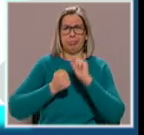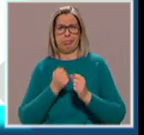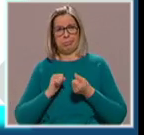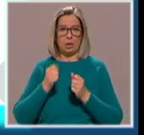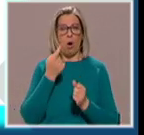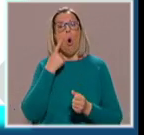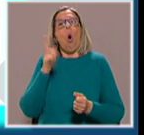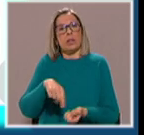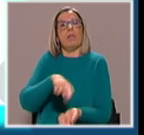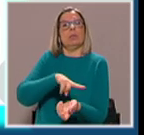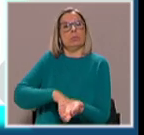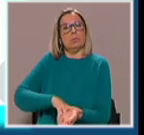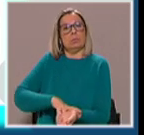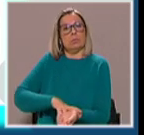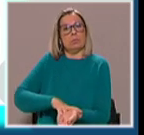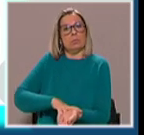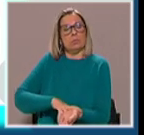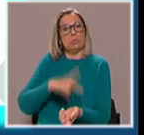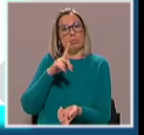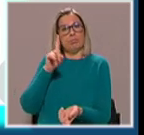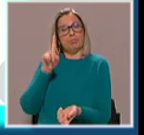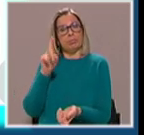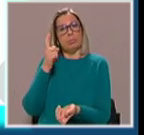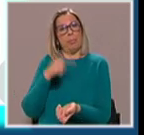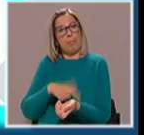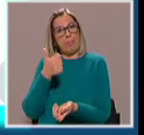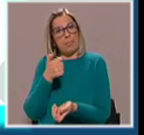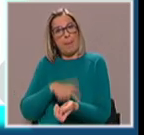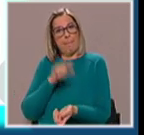vais encontrar alguma diferença? E porquê que será? É este o desafio que nós temos